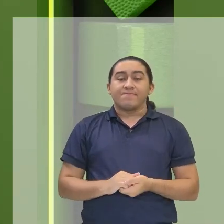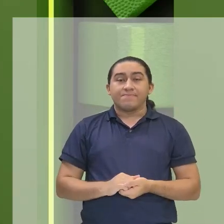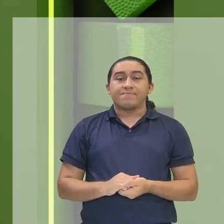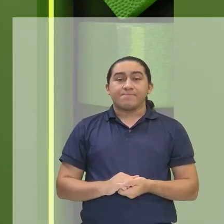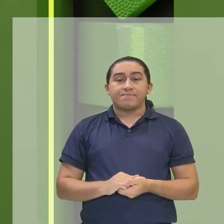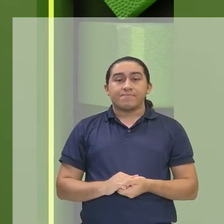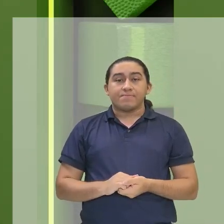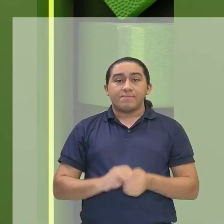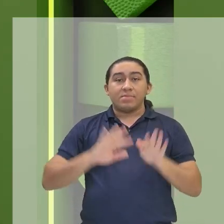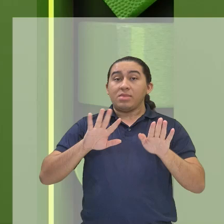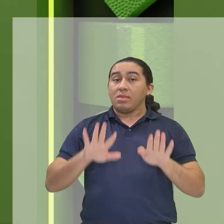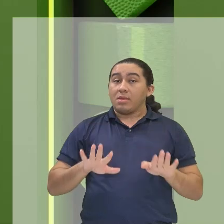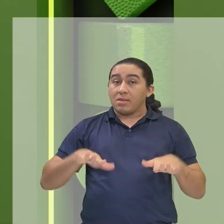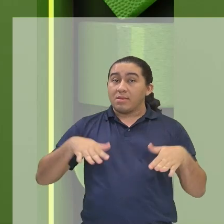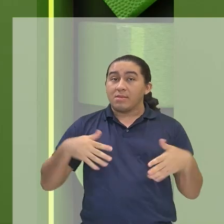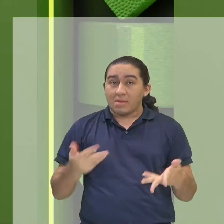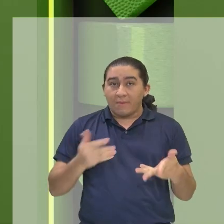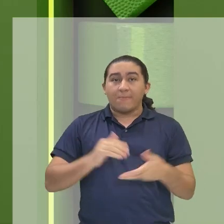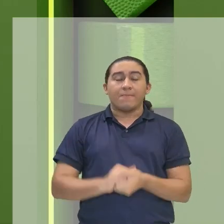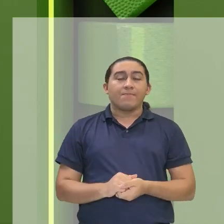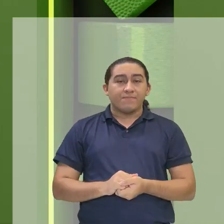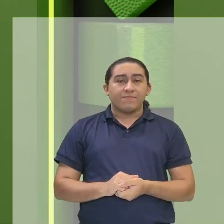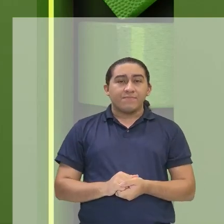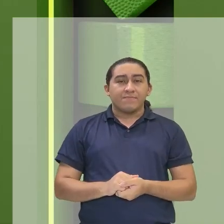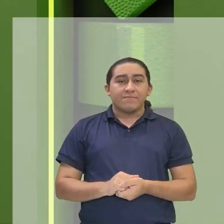até tudo se juntar,